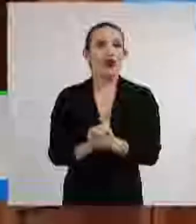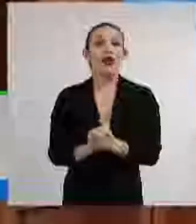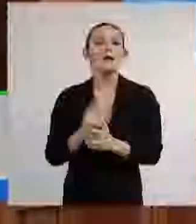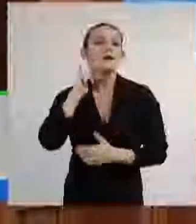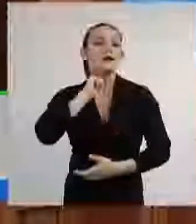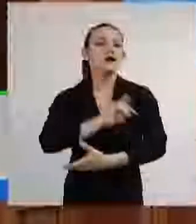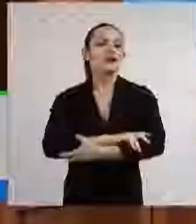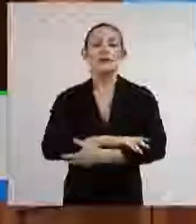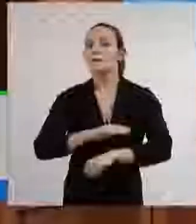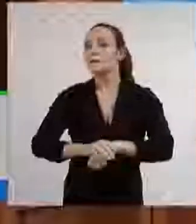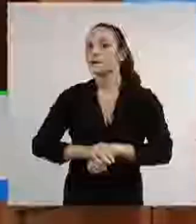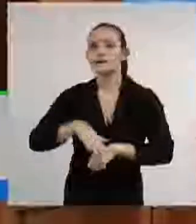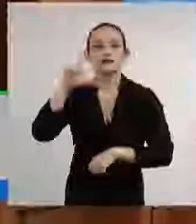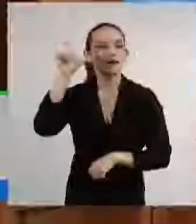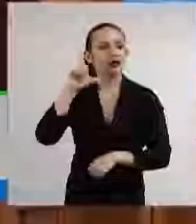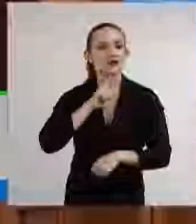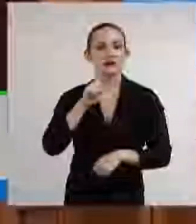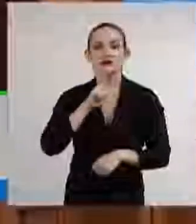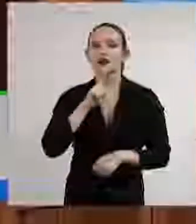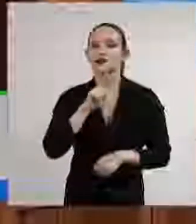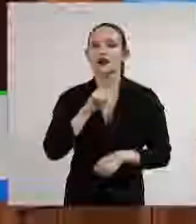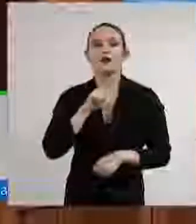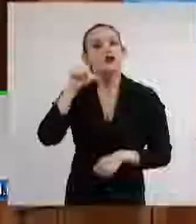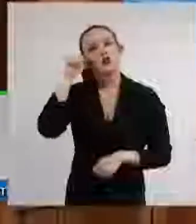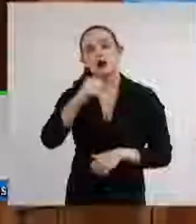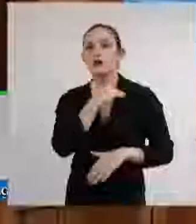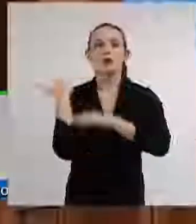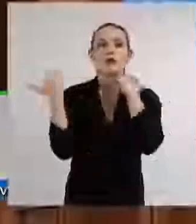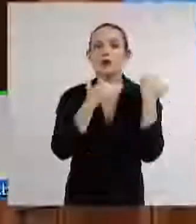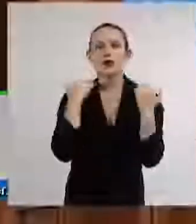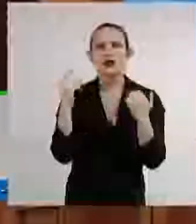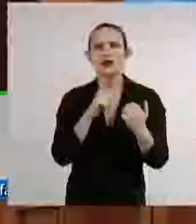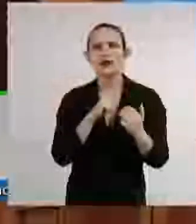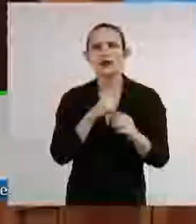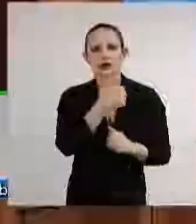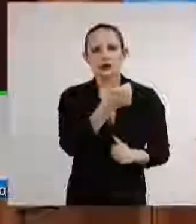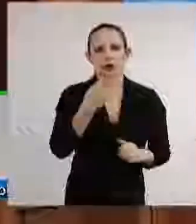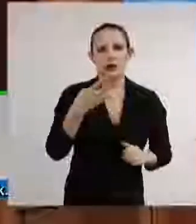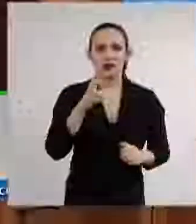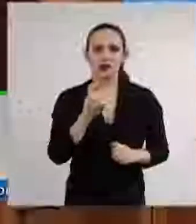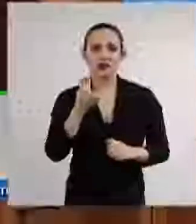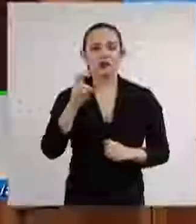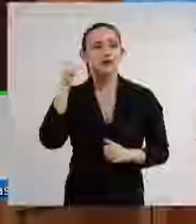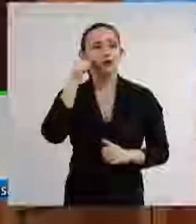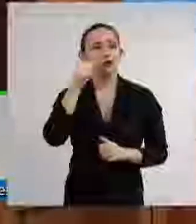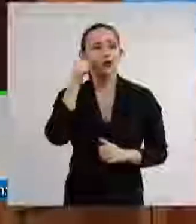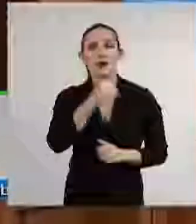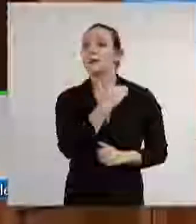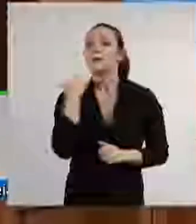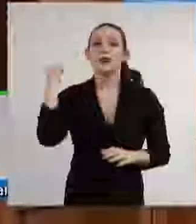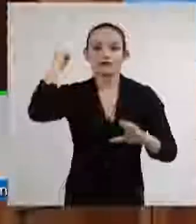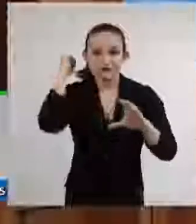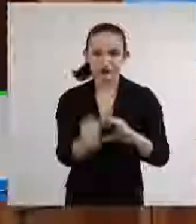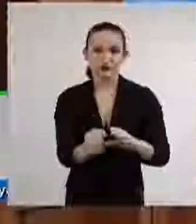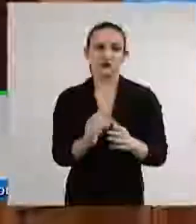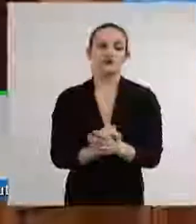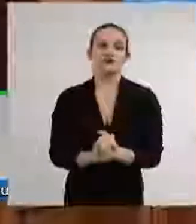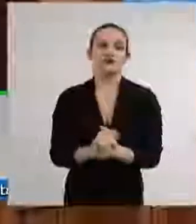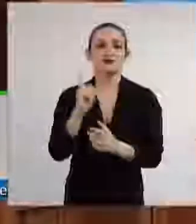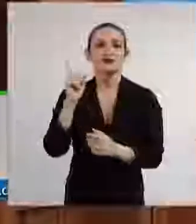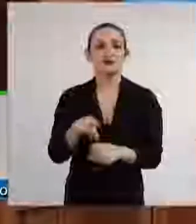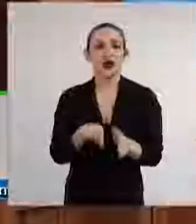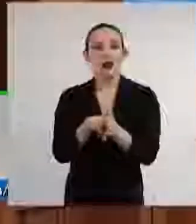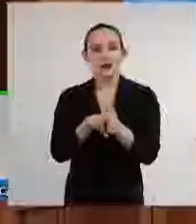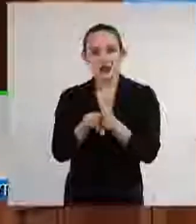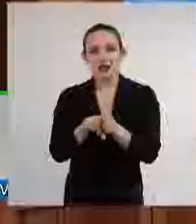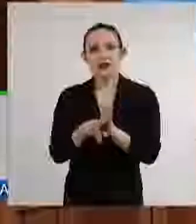mais se registrou números absolutos de feminicídio, com 145 mortes de mulheres. Os dados se referem ao ano